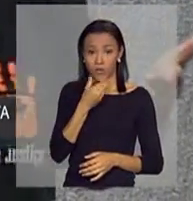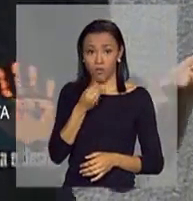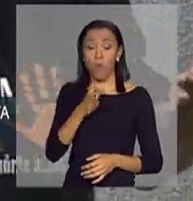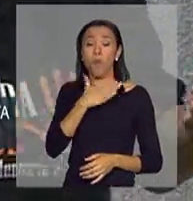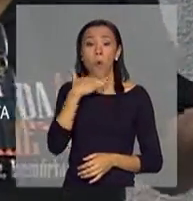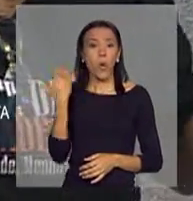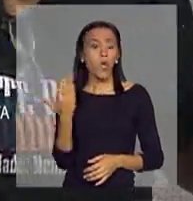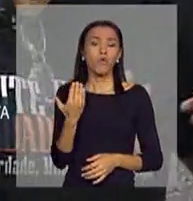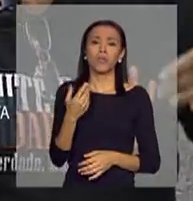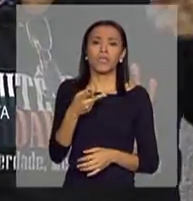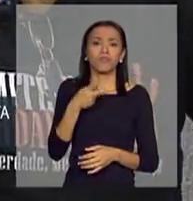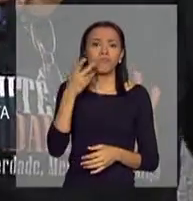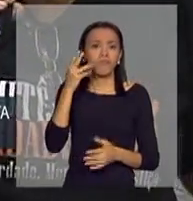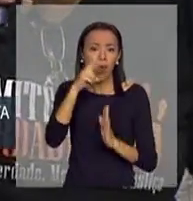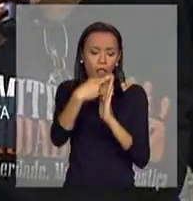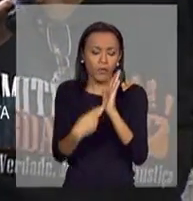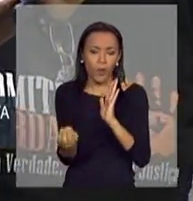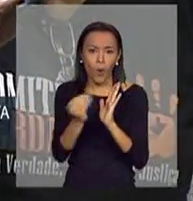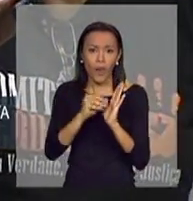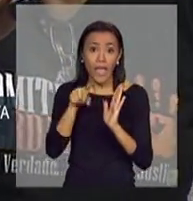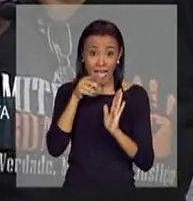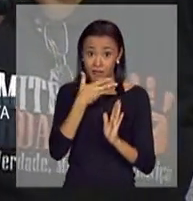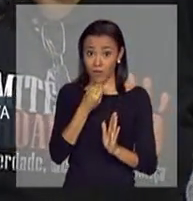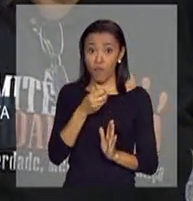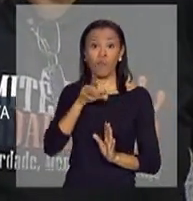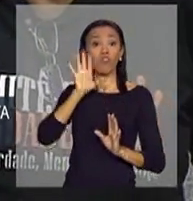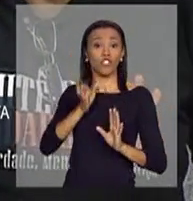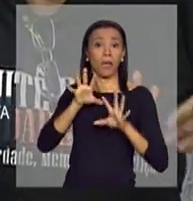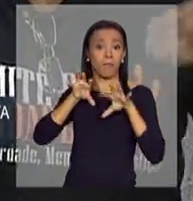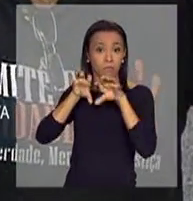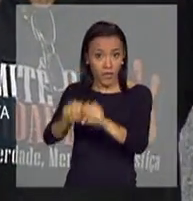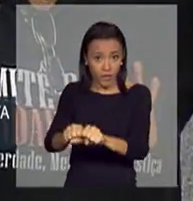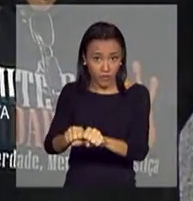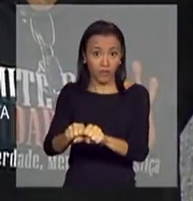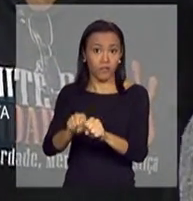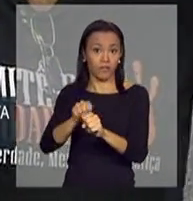tem notícia, ele foi preso pelo CIS oficialmente,